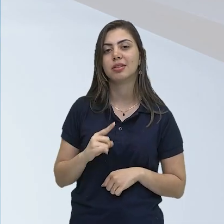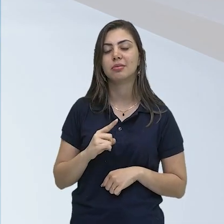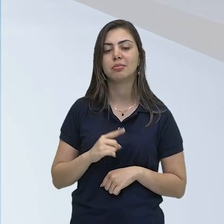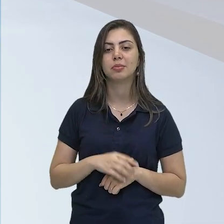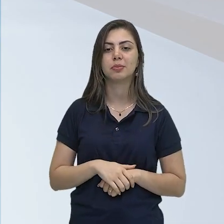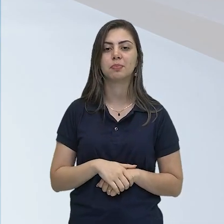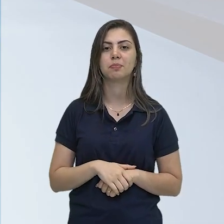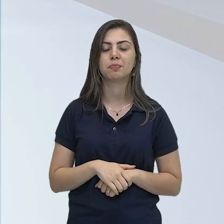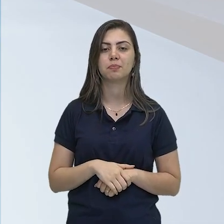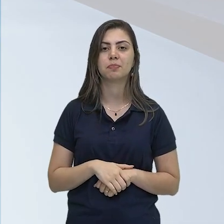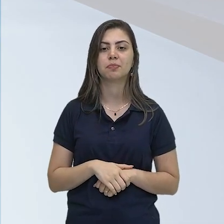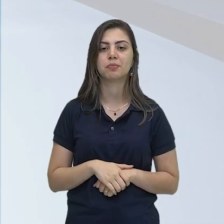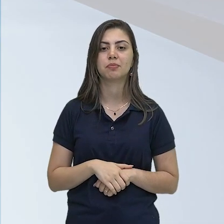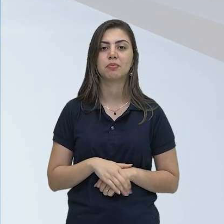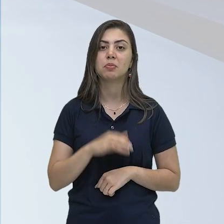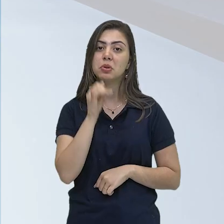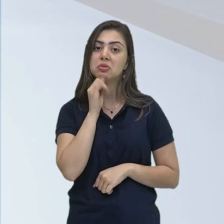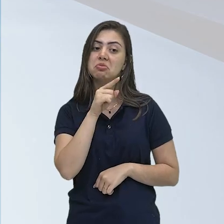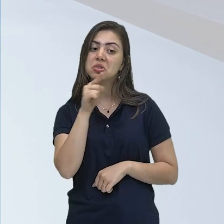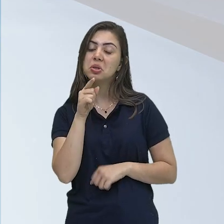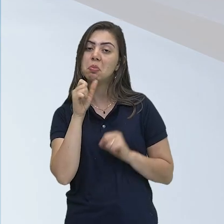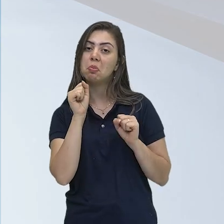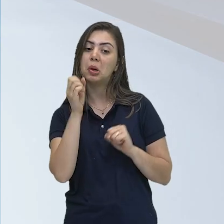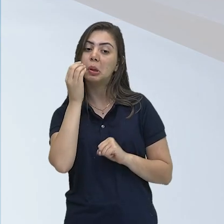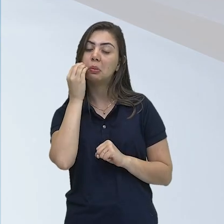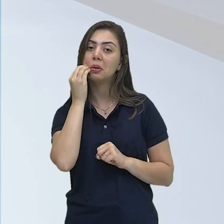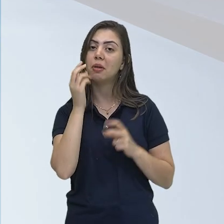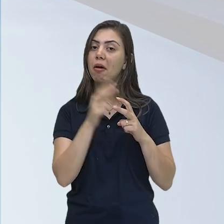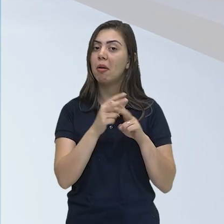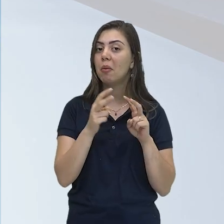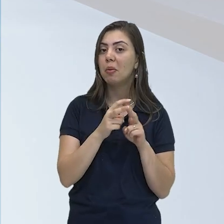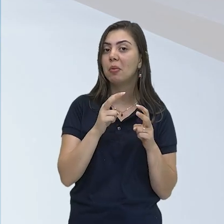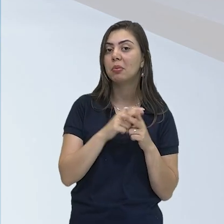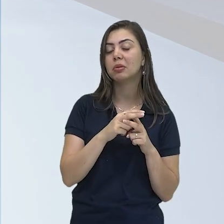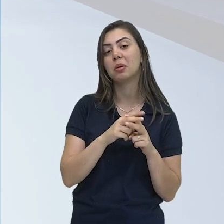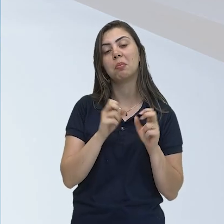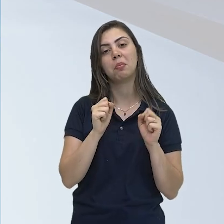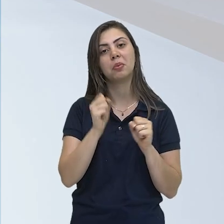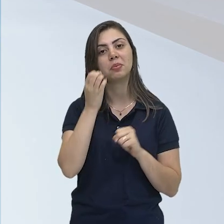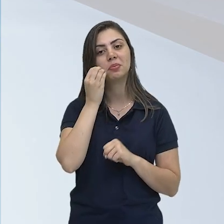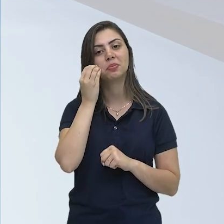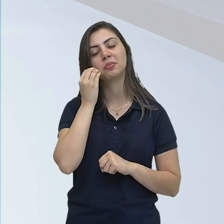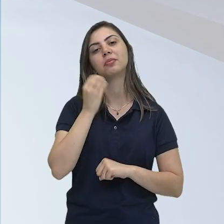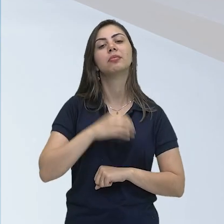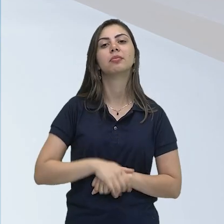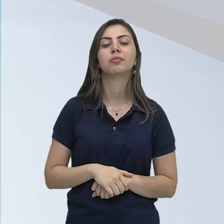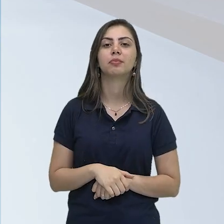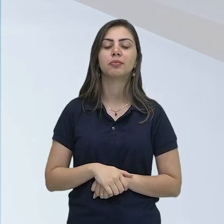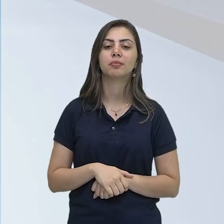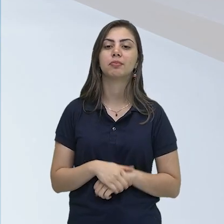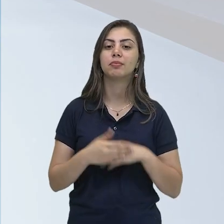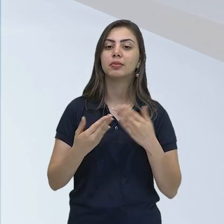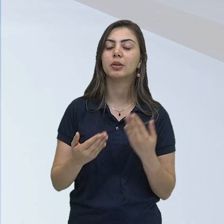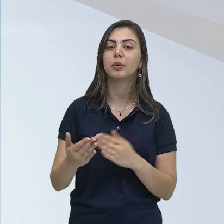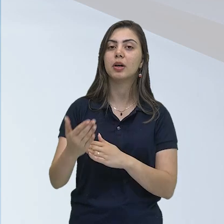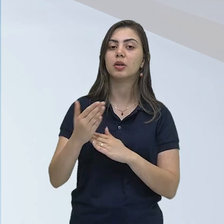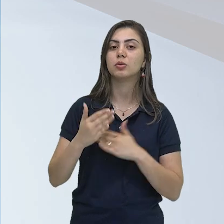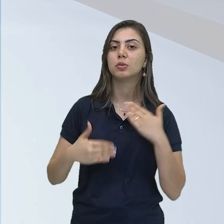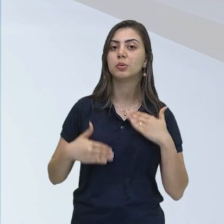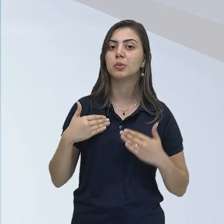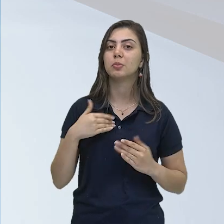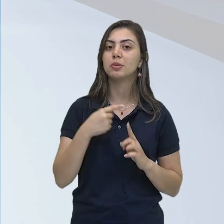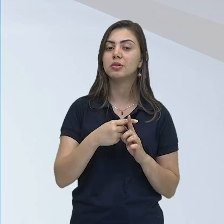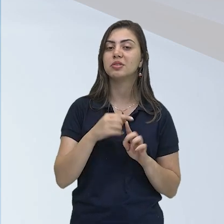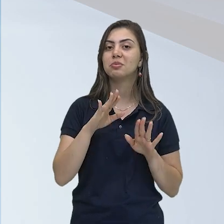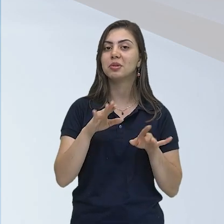os dias. Quem sabe não é a luta, né? Vale a pena experimentar. Além dos benefícios físicos, nós temos